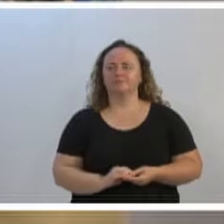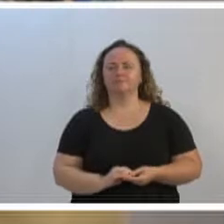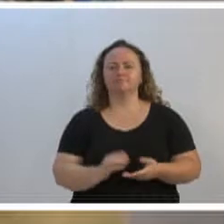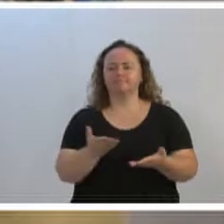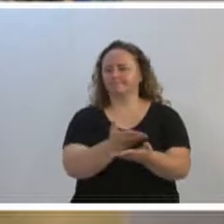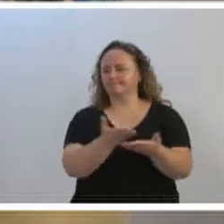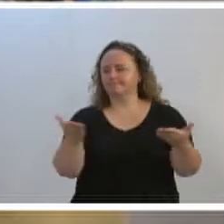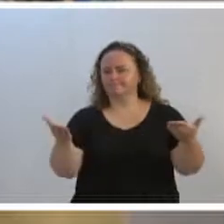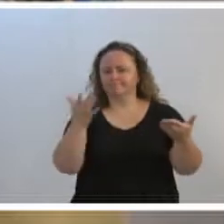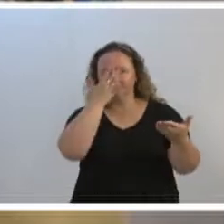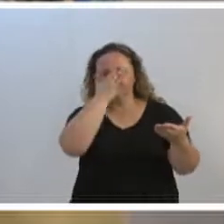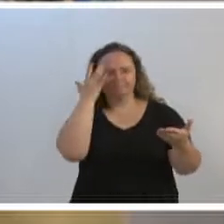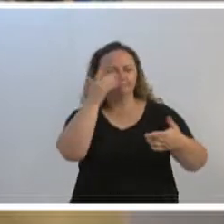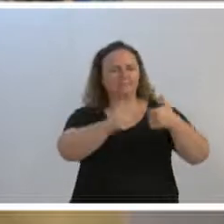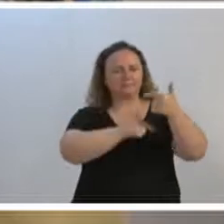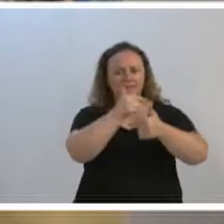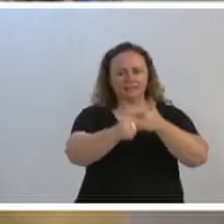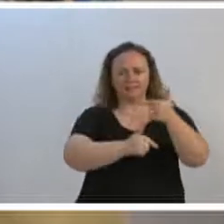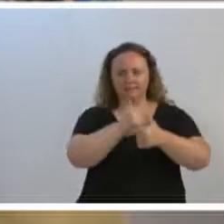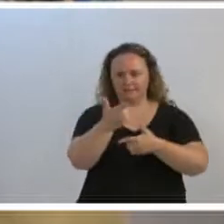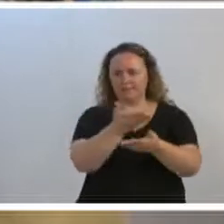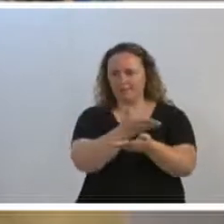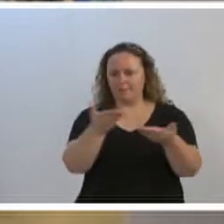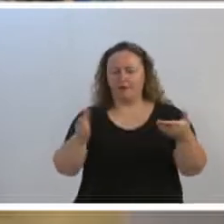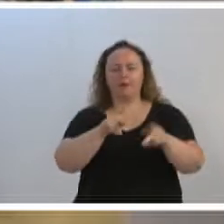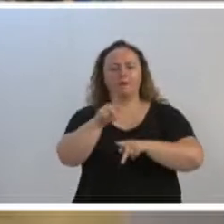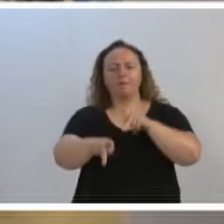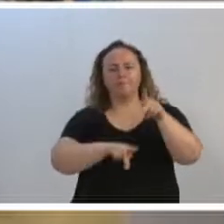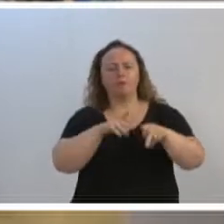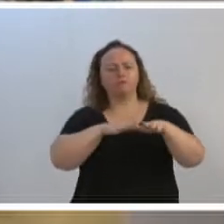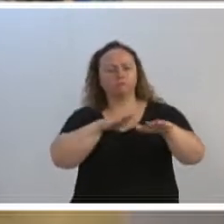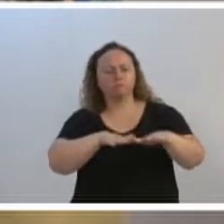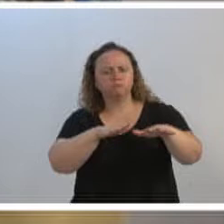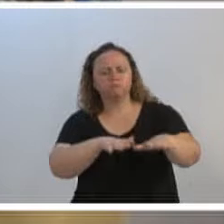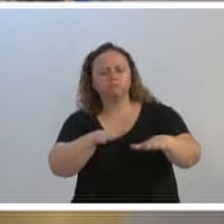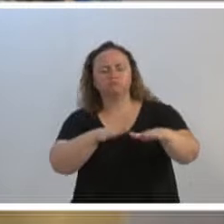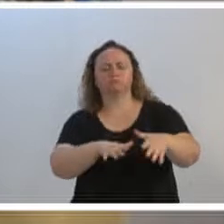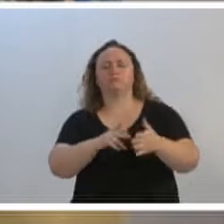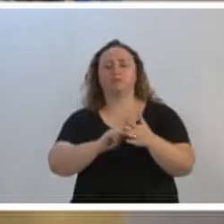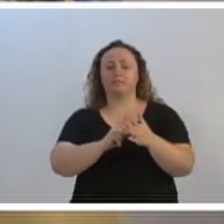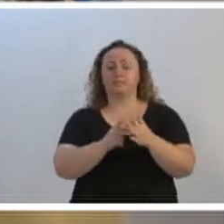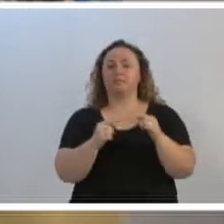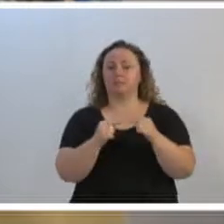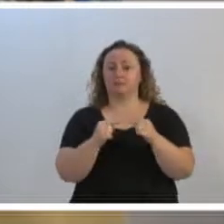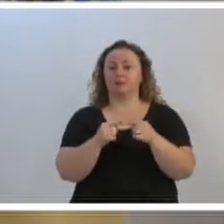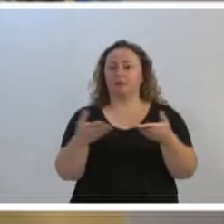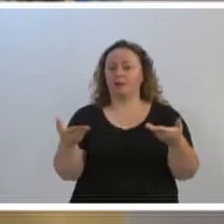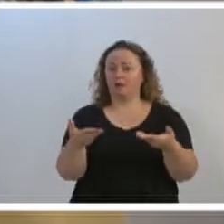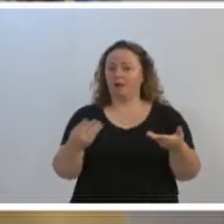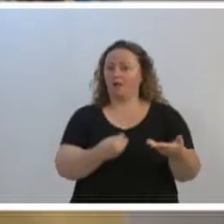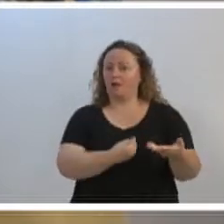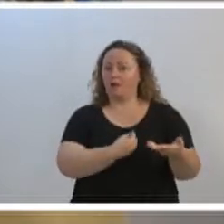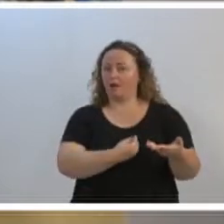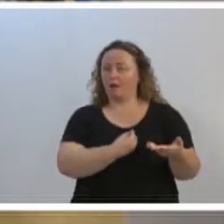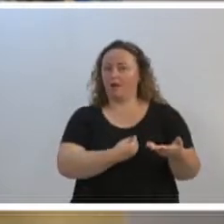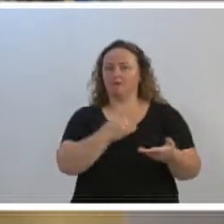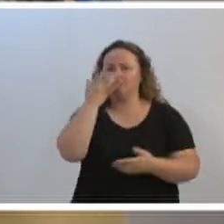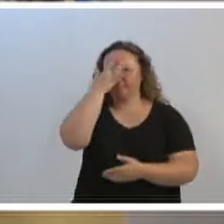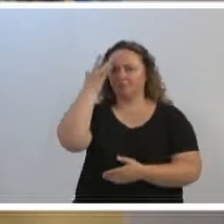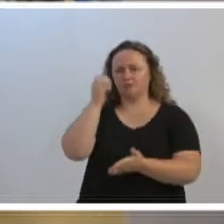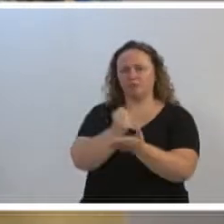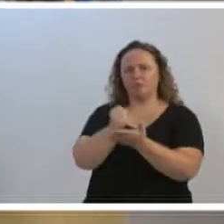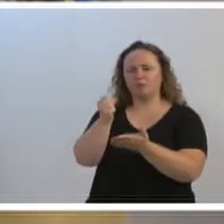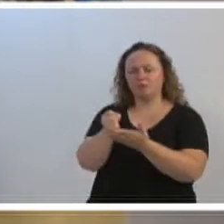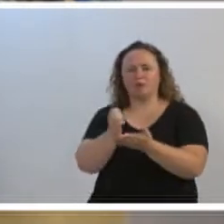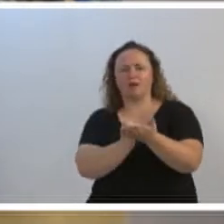Trabalhadoras e trabalhadores, povo do movimento sindical que se faz presente aqui, os trabalhadores ACTs e efetivos